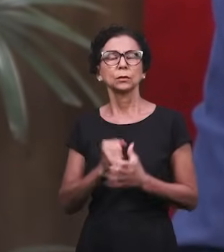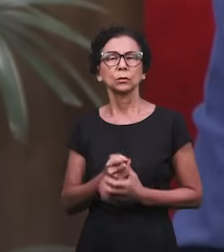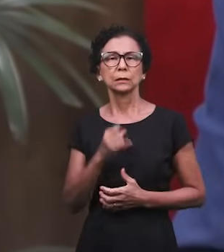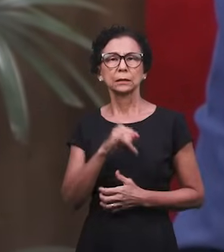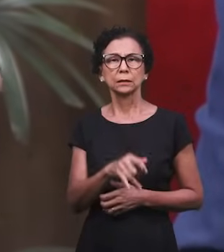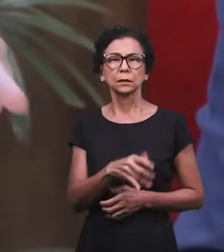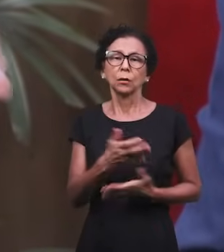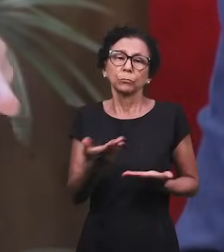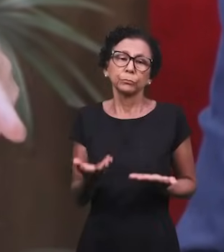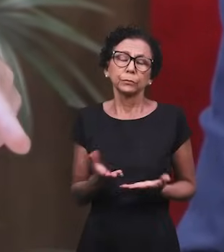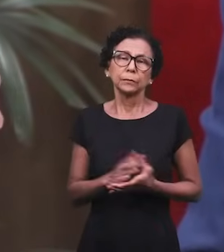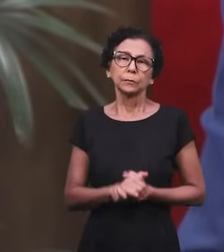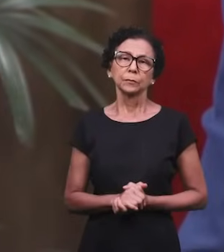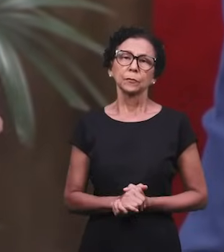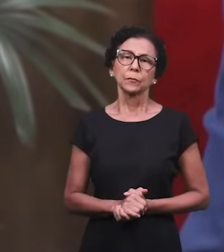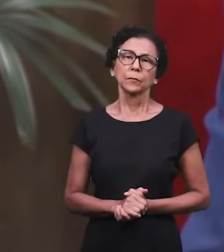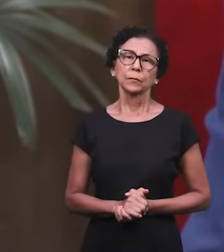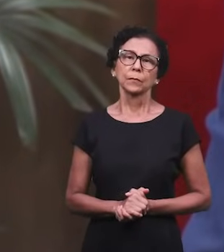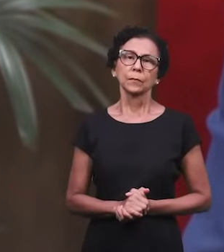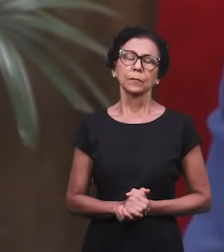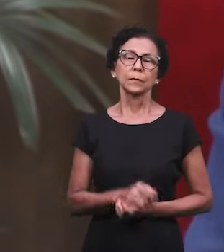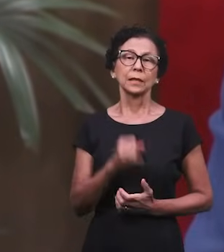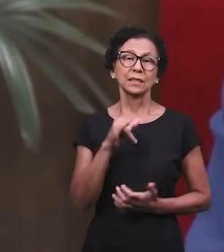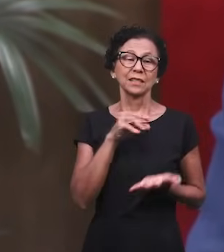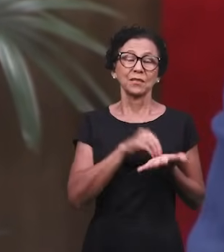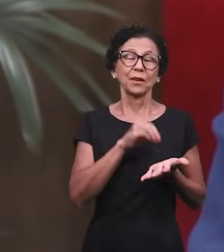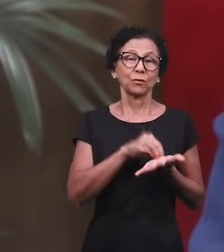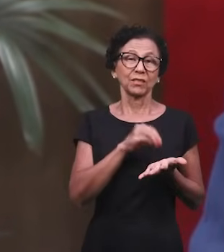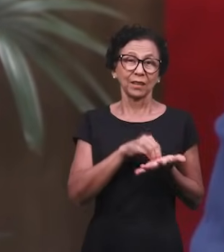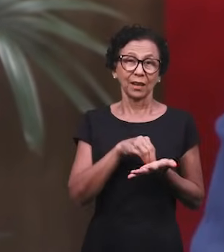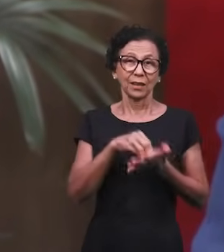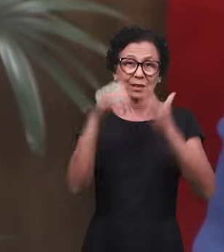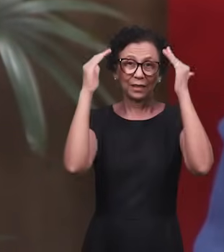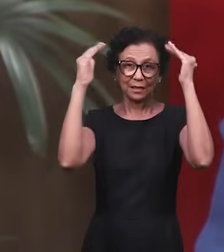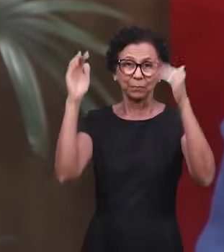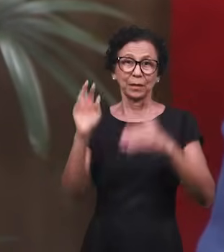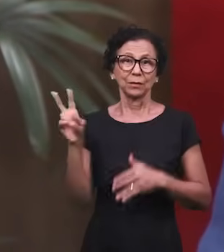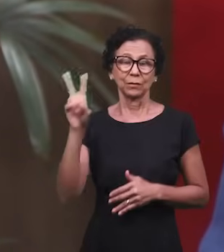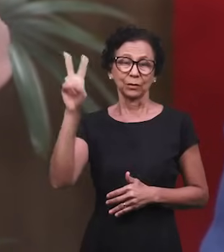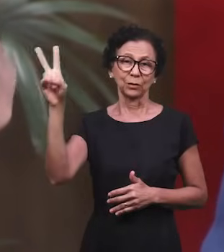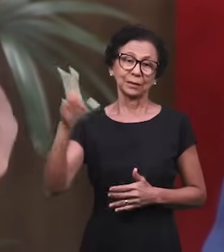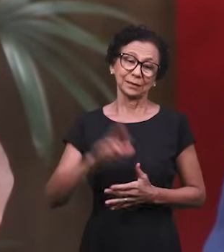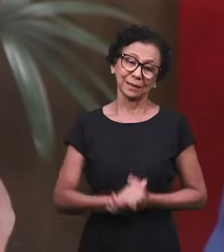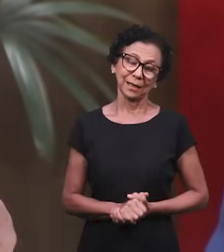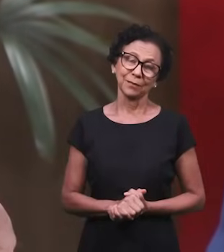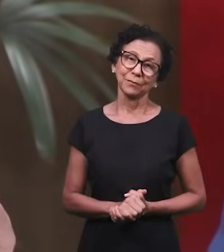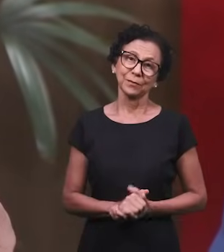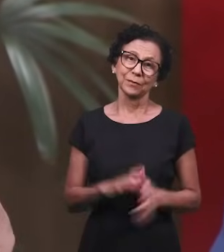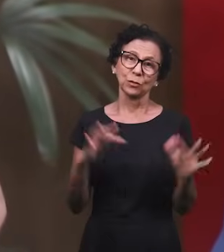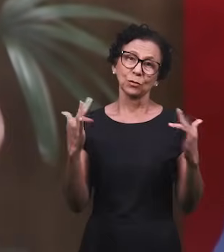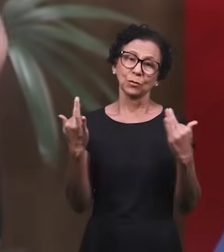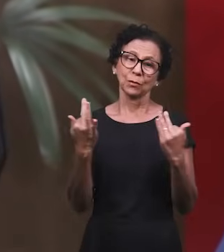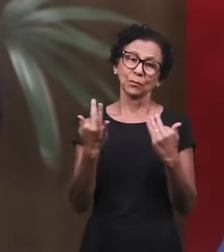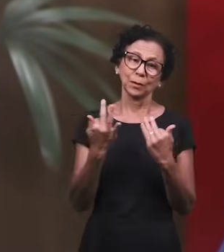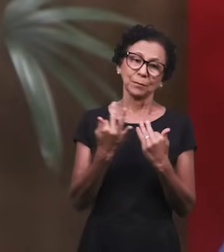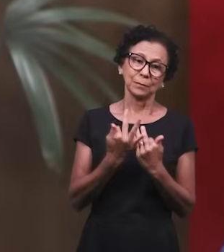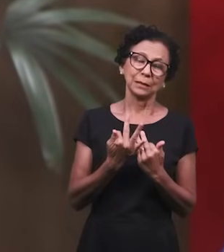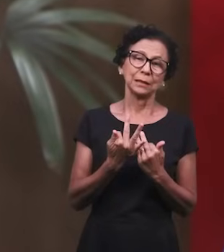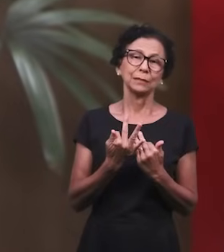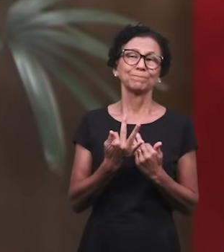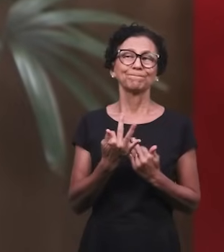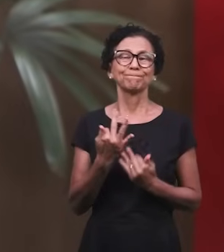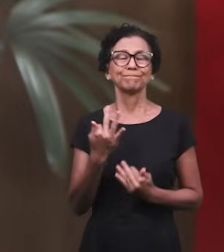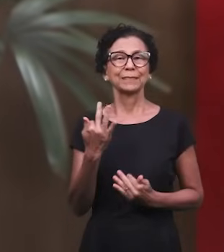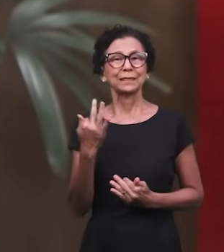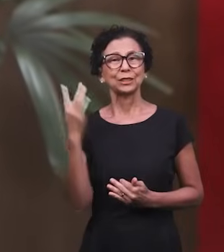quê Porque a falha tá vindo lá no seu lar a sua esposa não tá respeitando não tá tratando